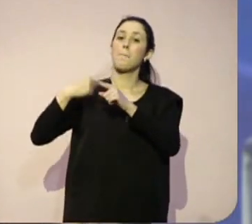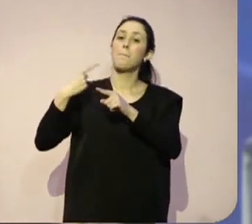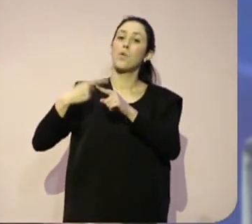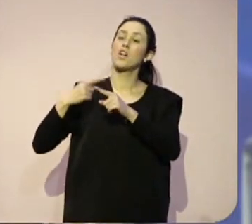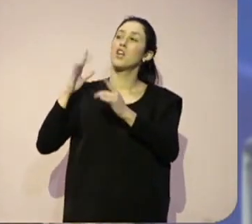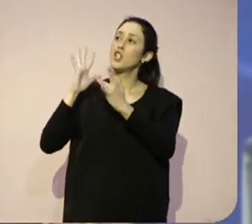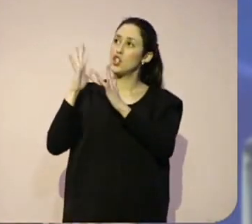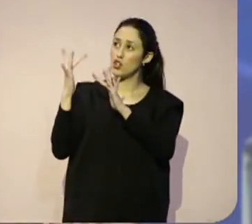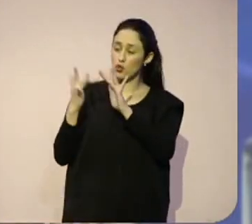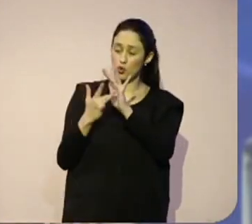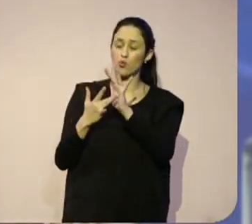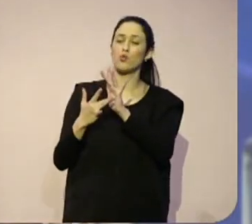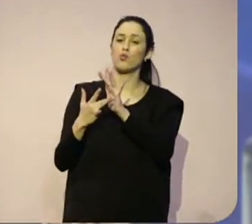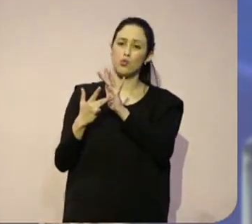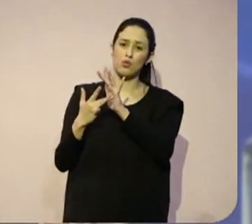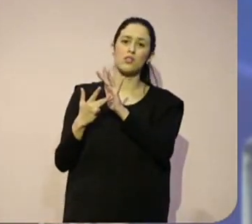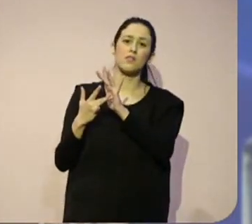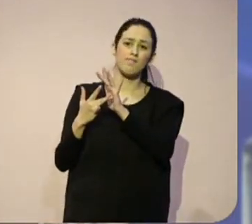Jesus